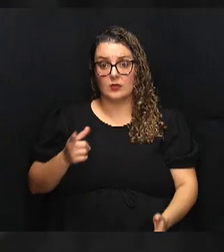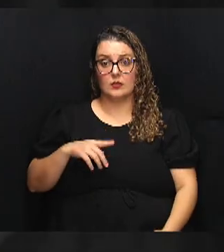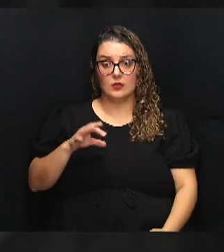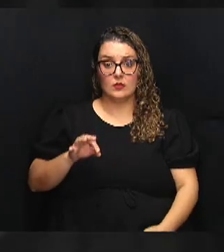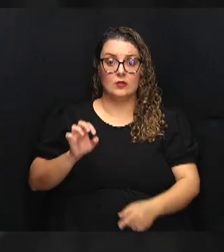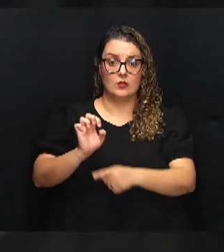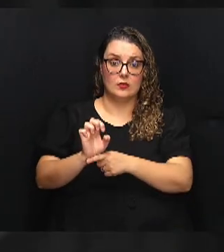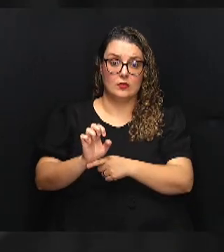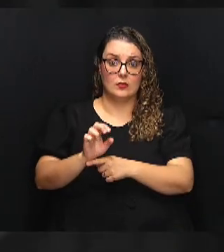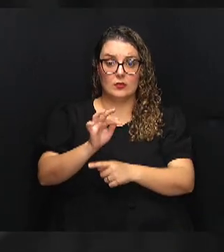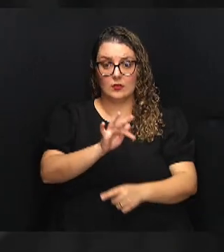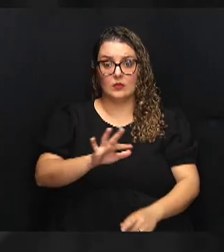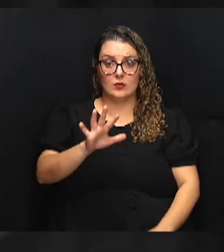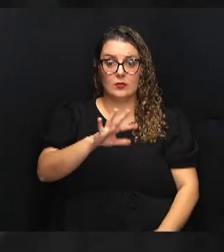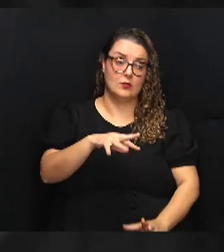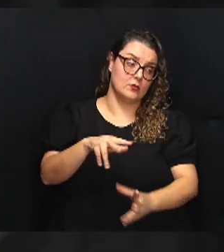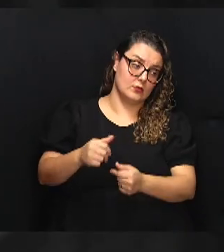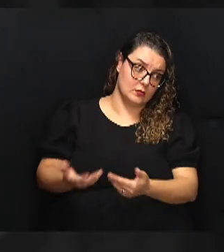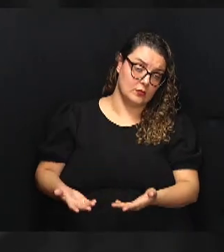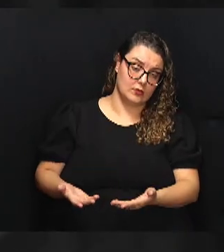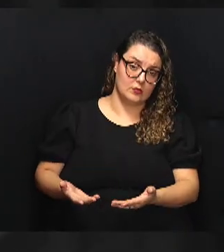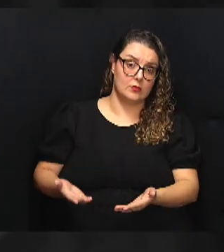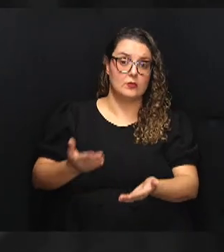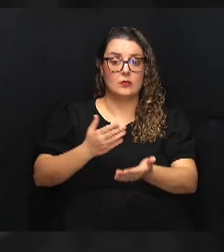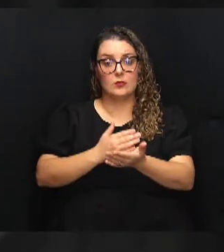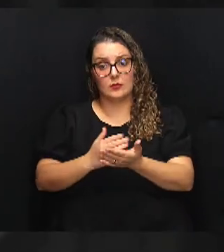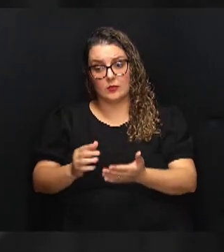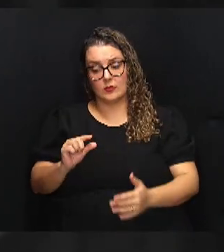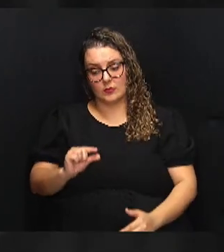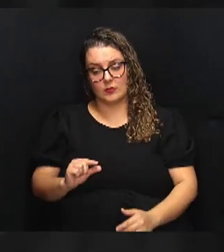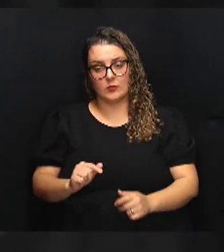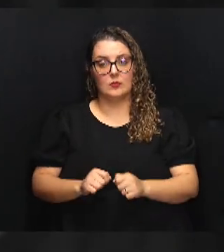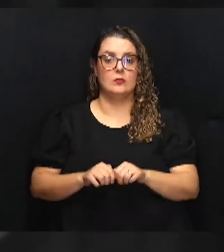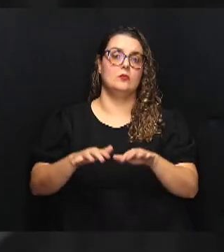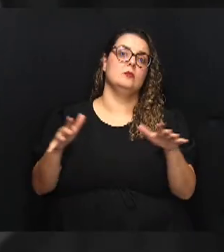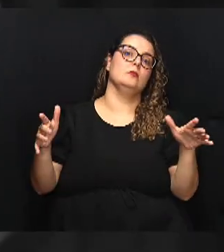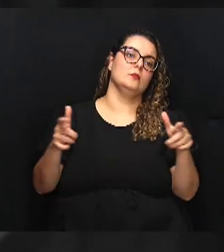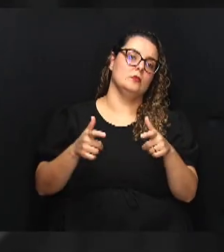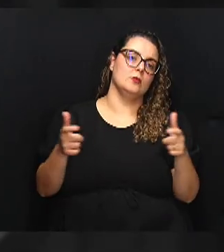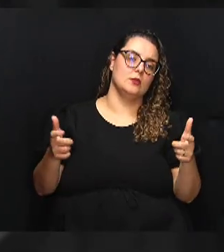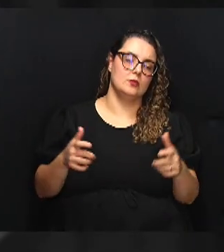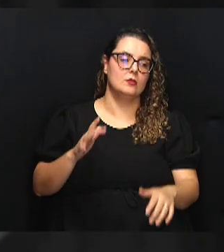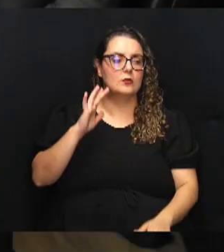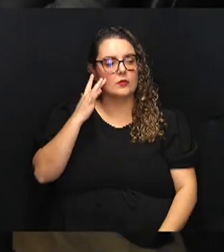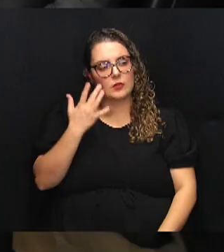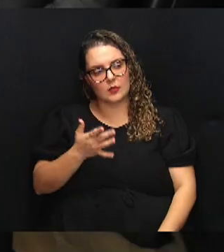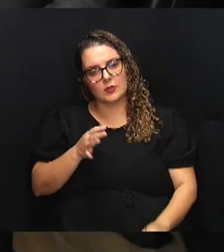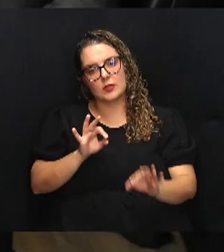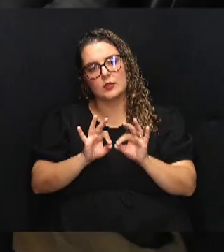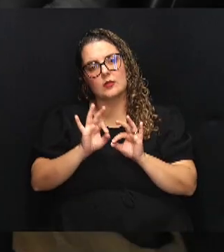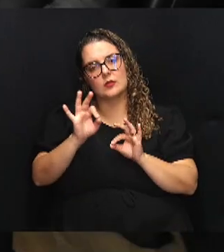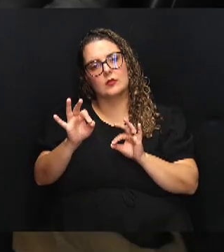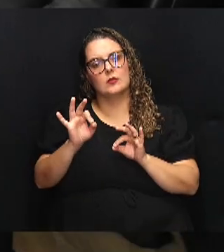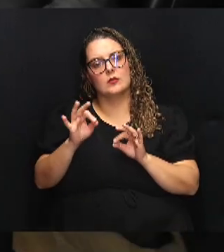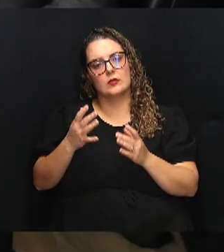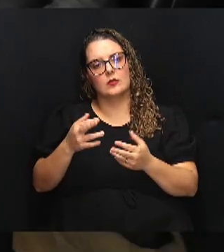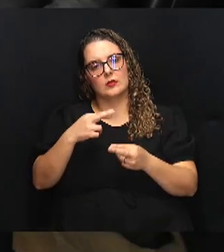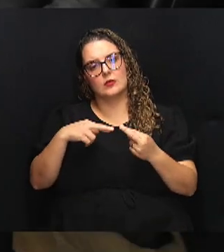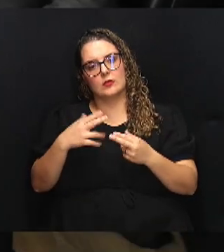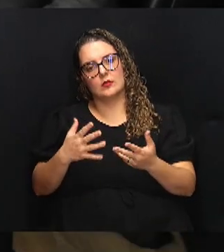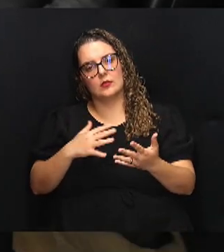Estado, na União e no mundo. Né? Mas ela começa pelo pequeno para expandir para o grande. Você acha que a gente está muito distante nessa questão